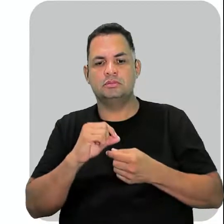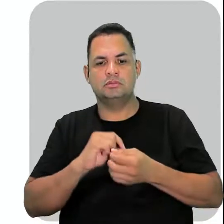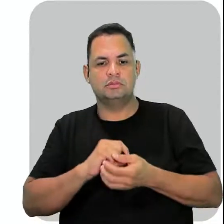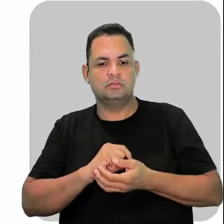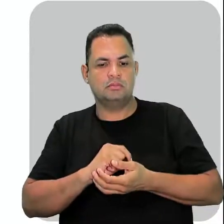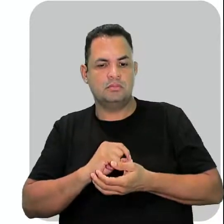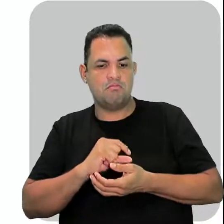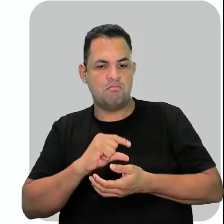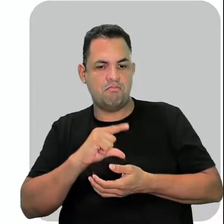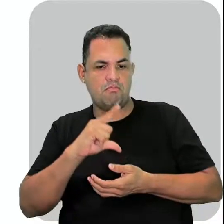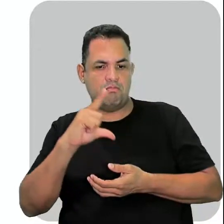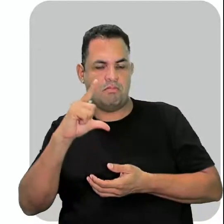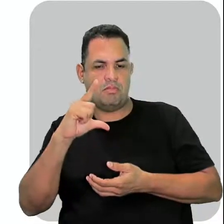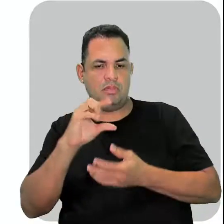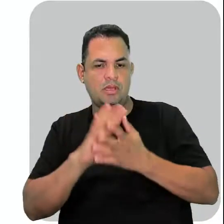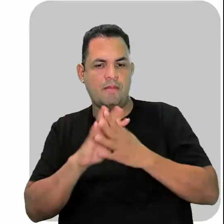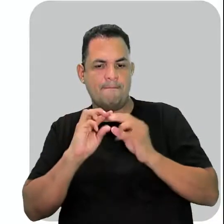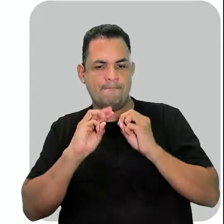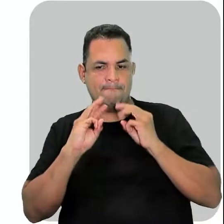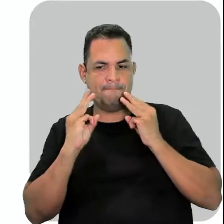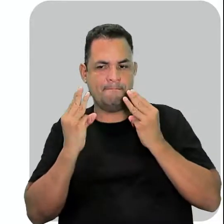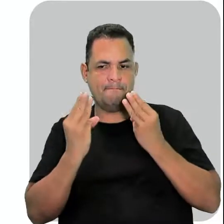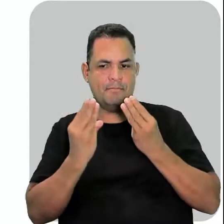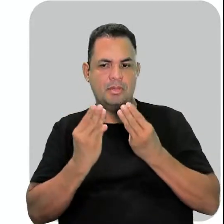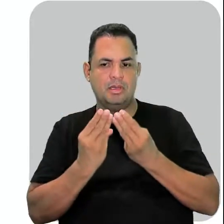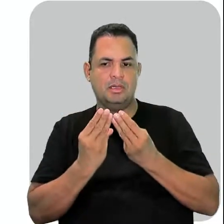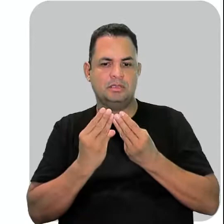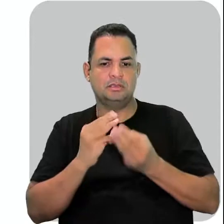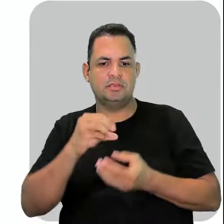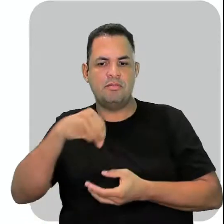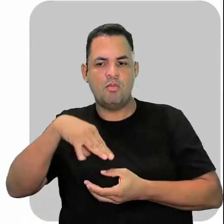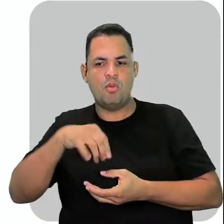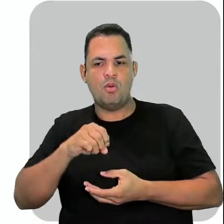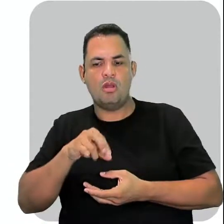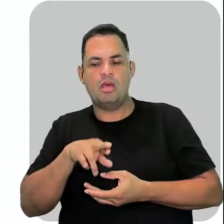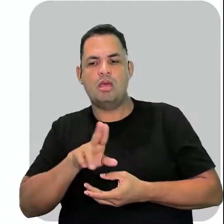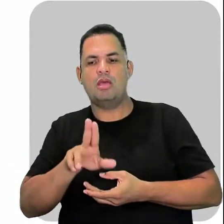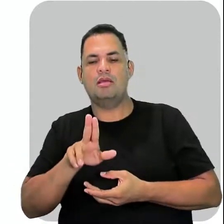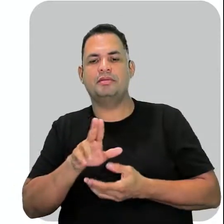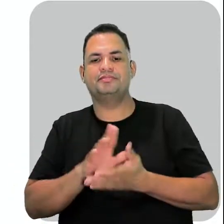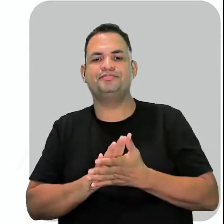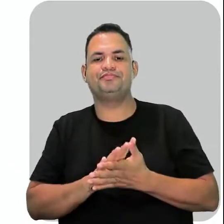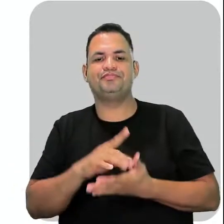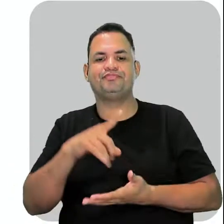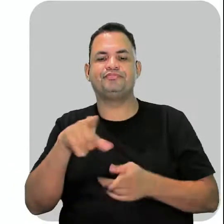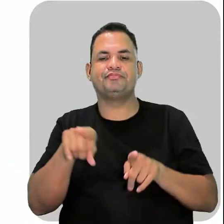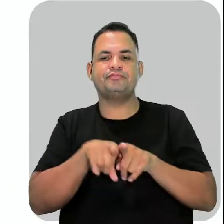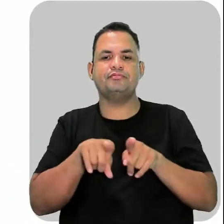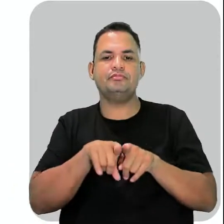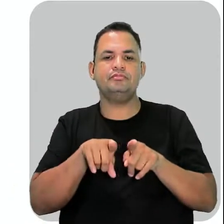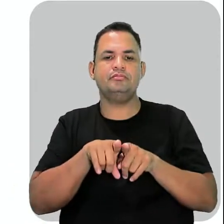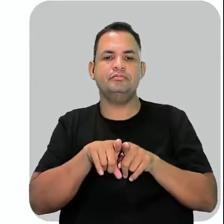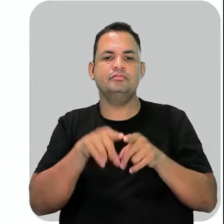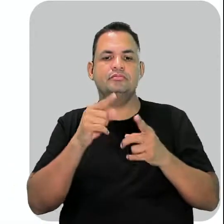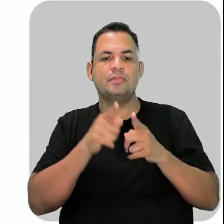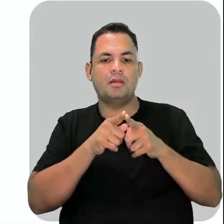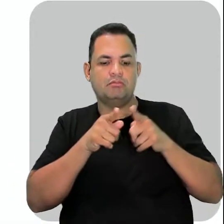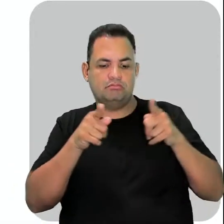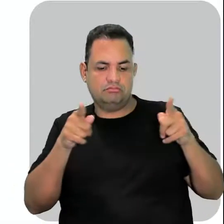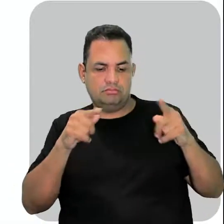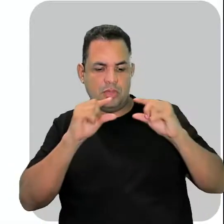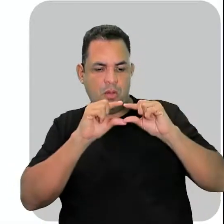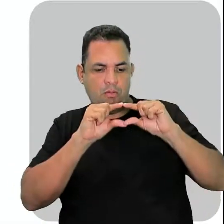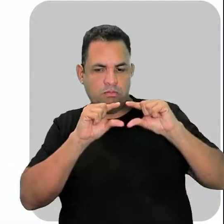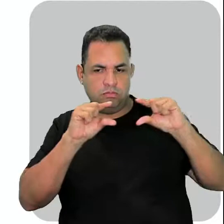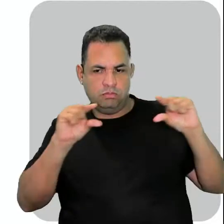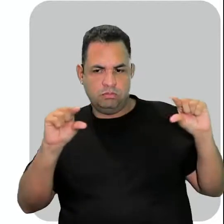a massa molar da nossa substância, do nosso polímero, e também o seu tamanho, a sua